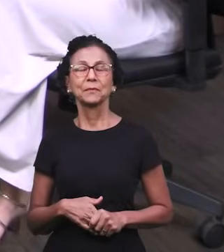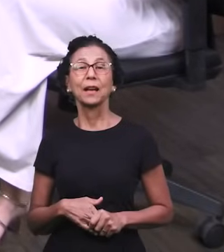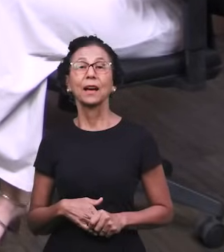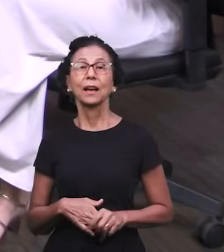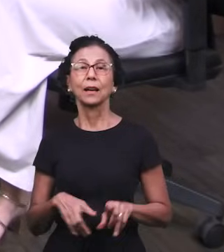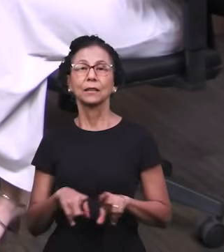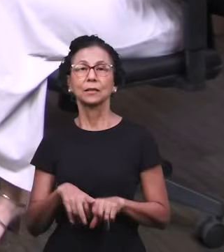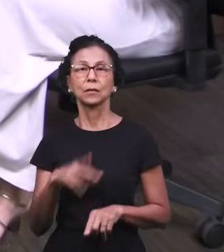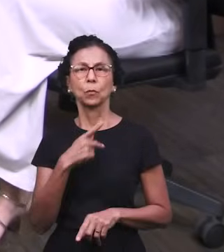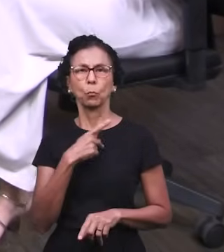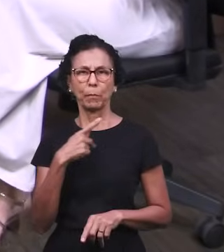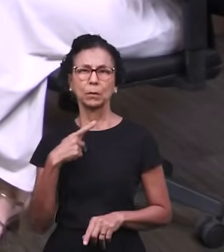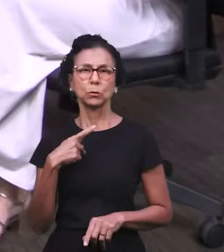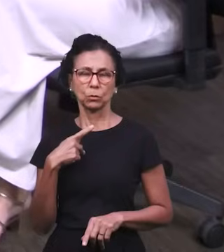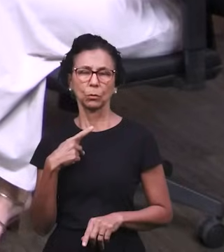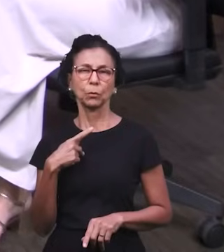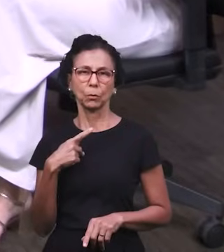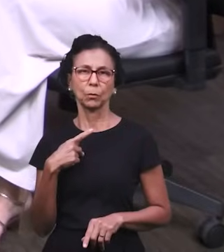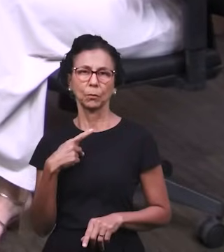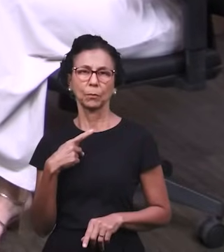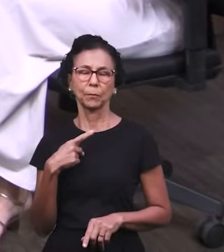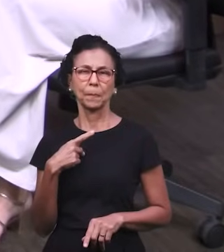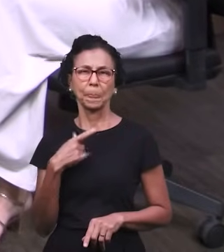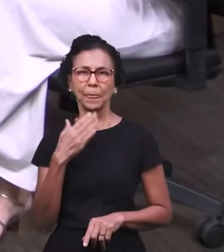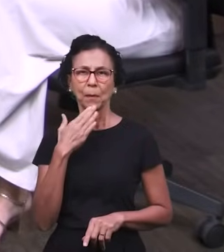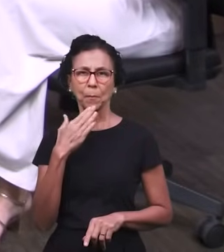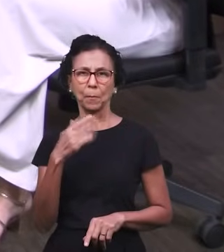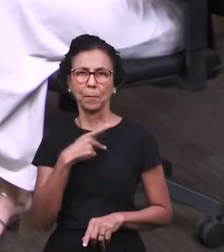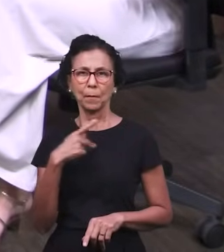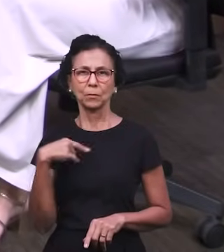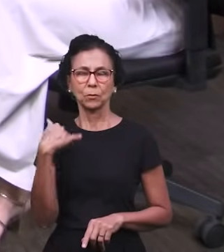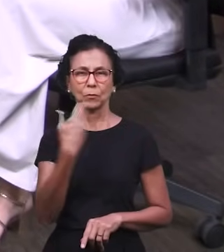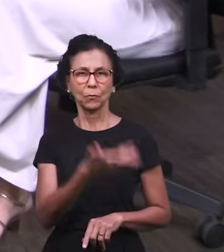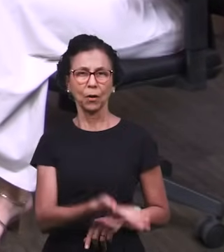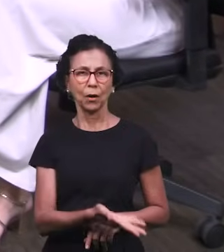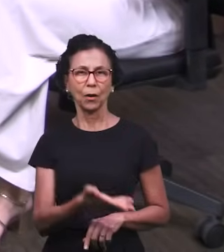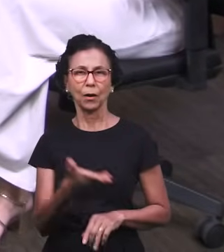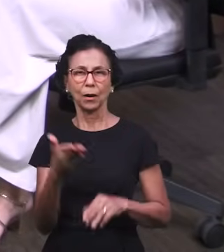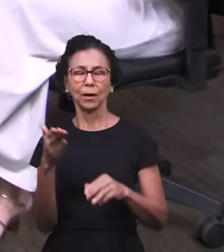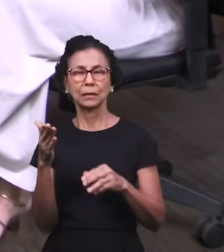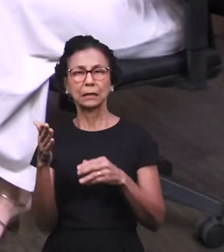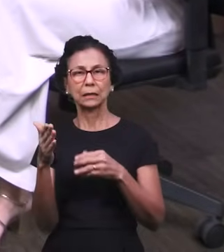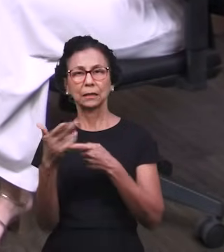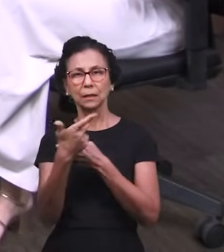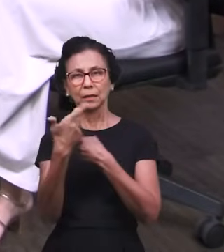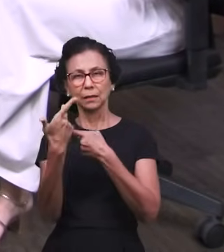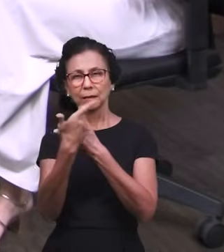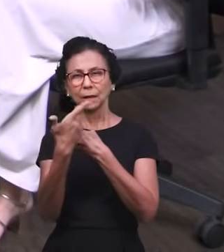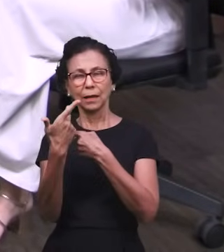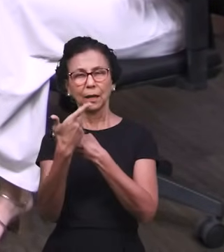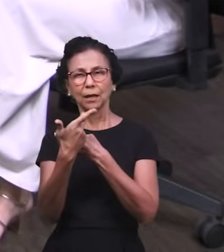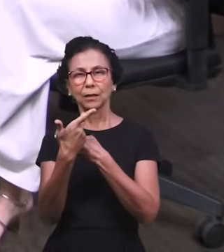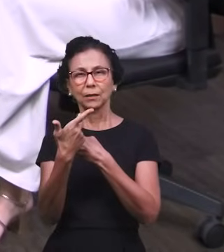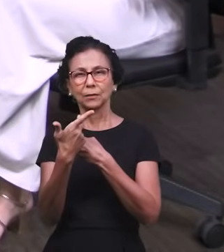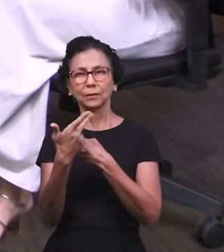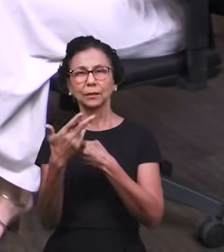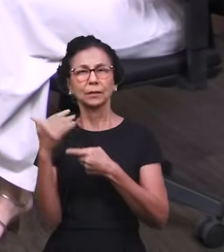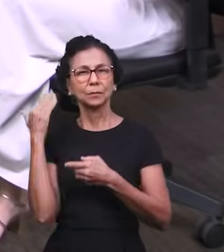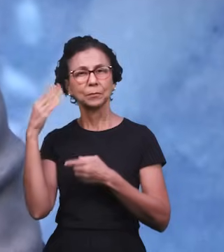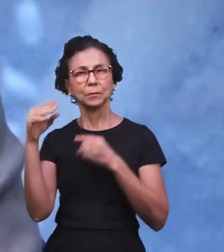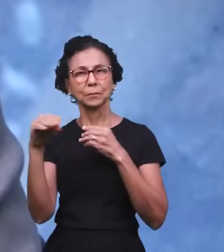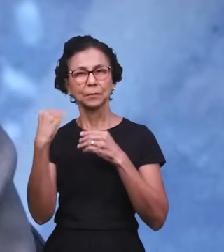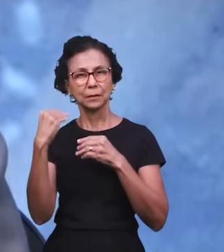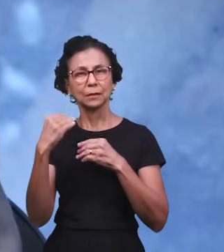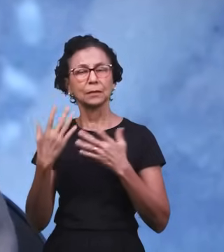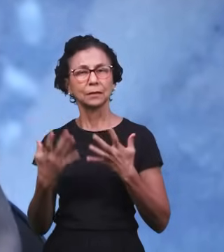nós uma mensagem, né, aplicando, invariavelmente associada a esse tema que nós estamos abordando aqui. E